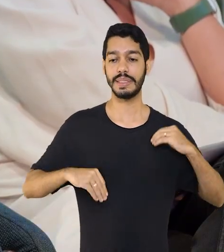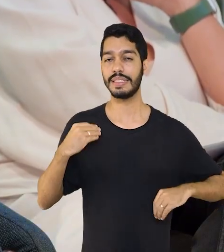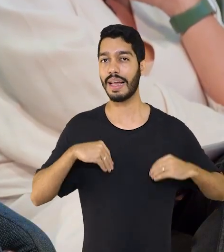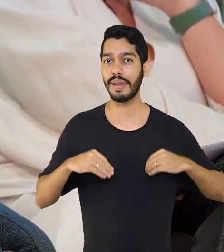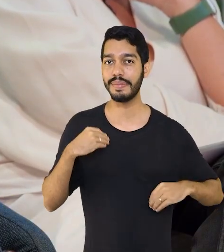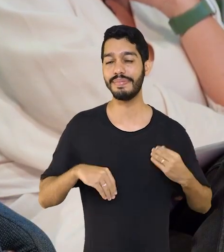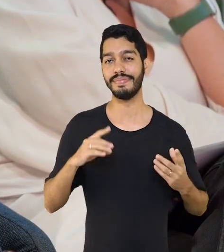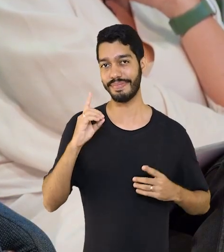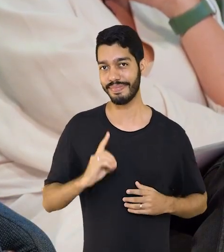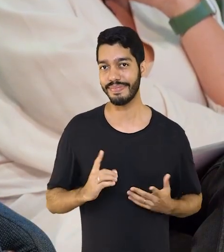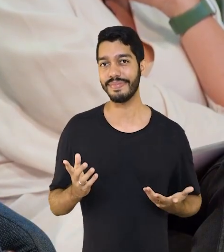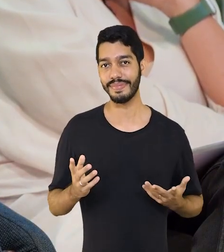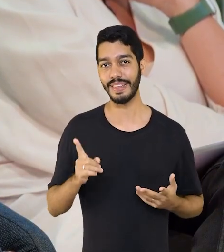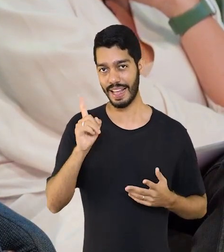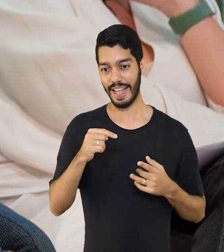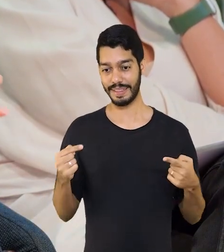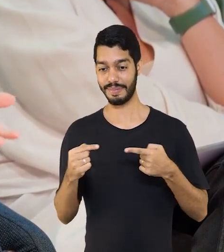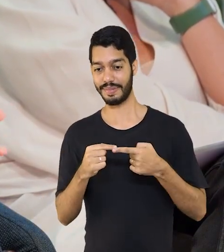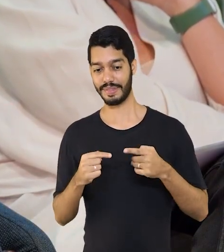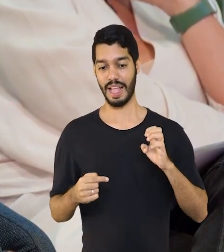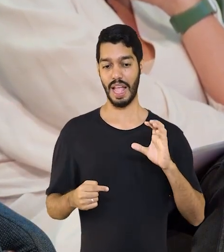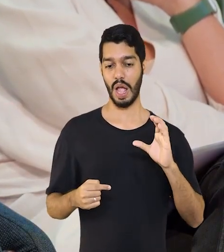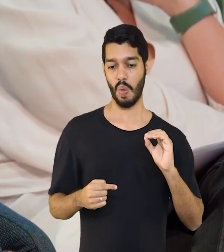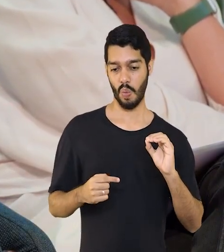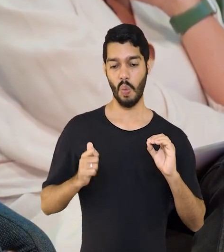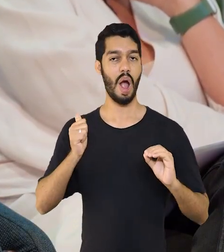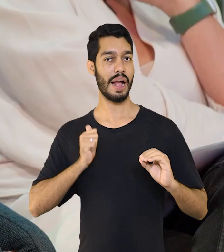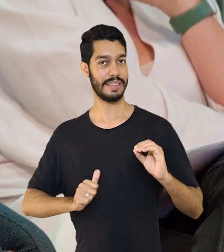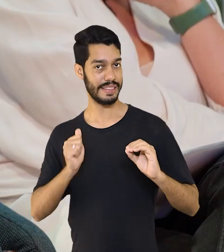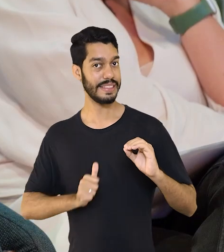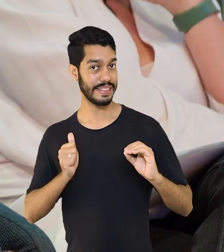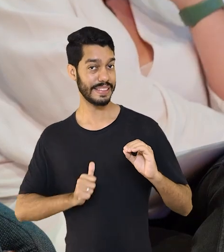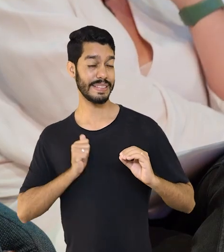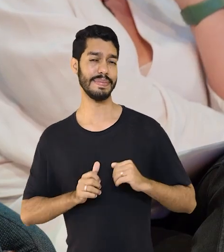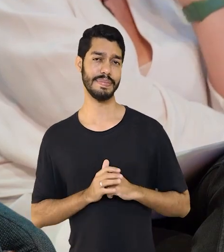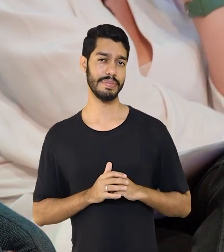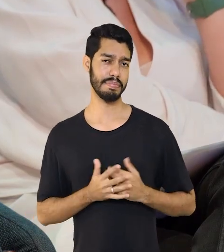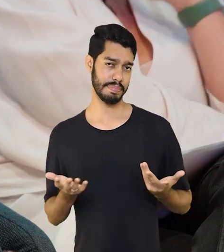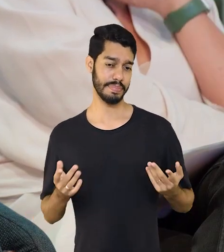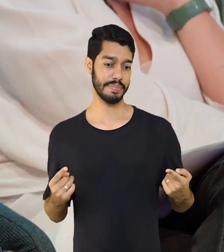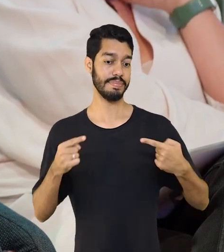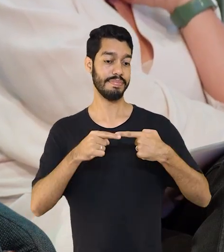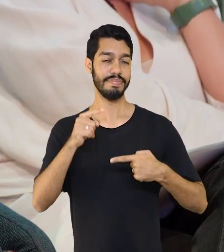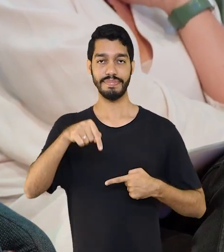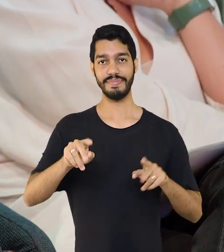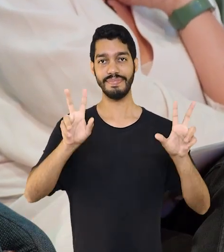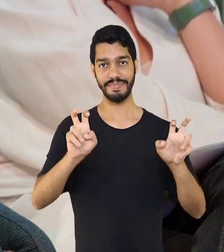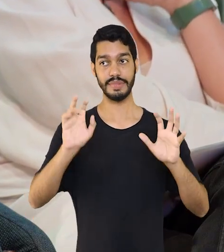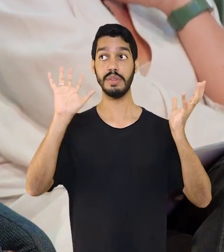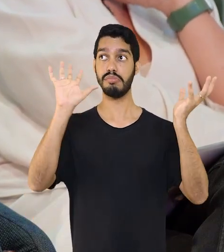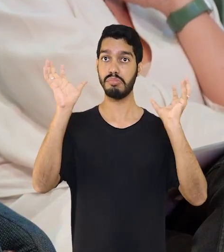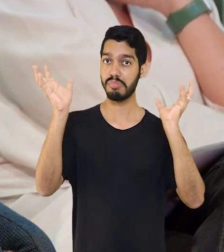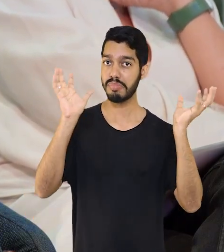depressão, que a gente chama até de ecoansiedade, que tem relação com essas